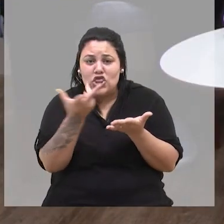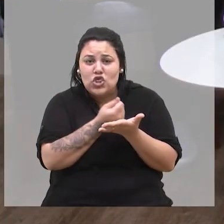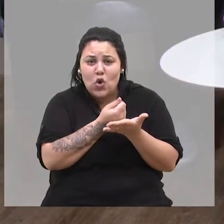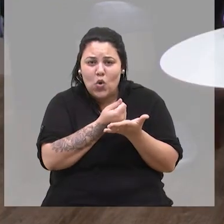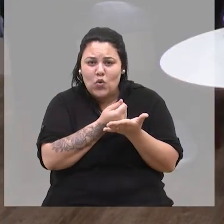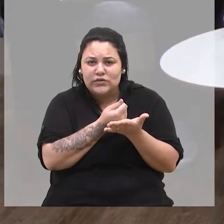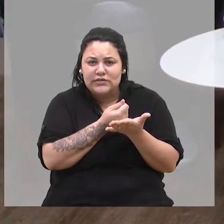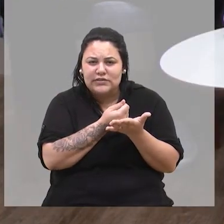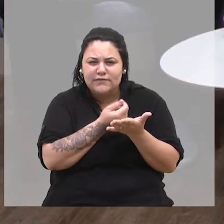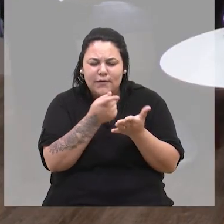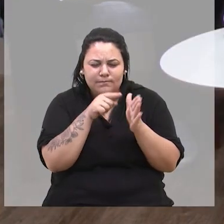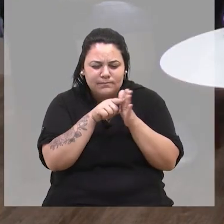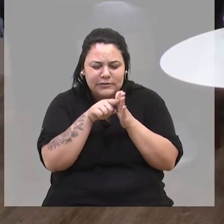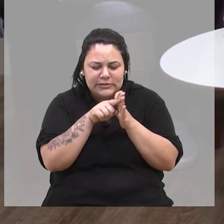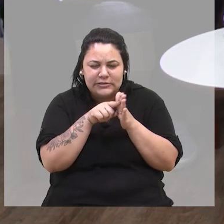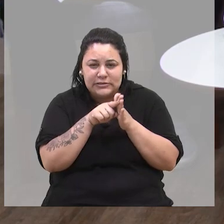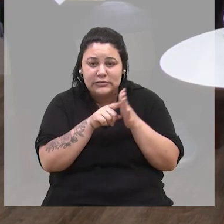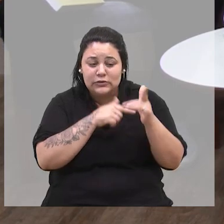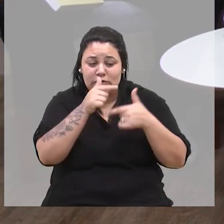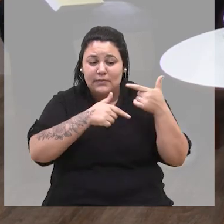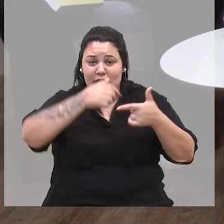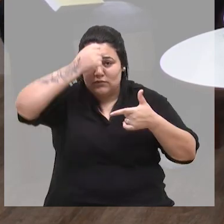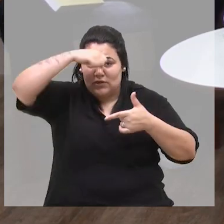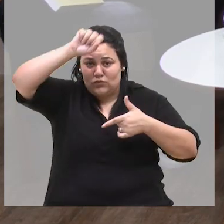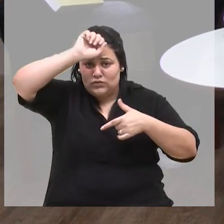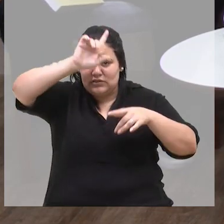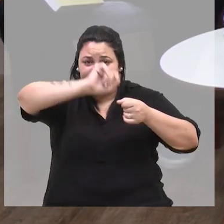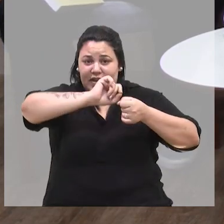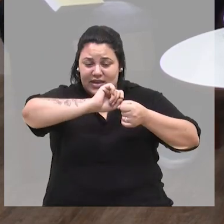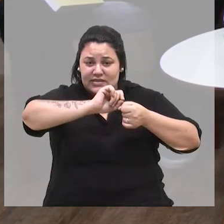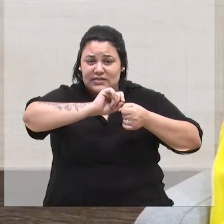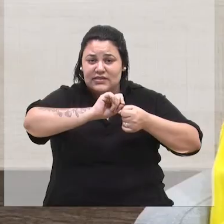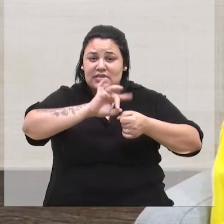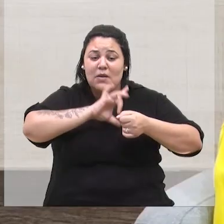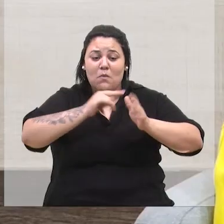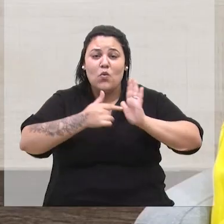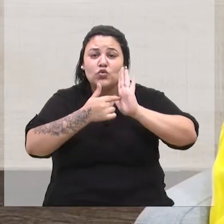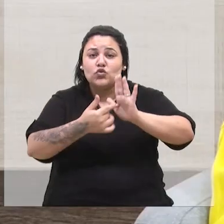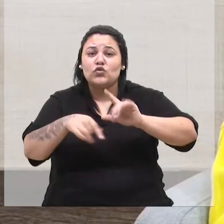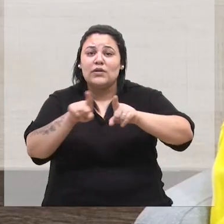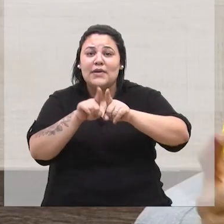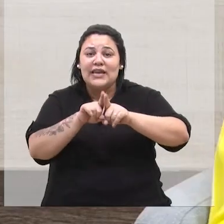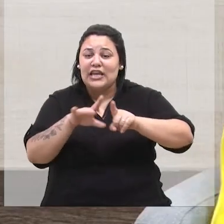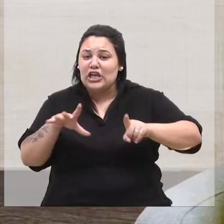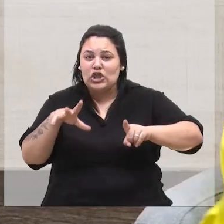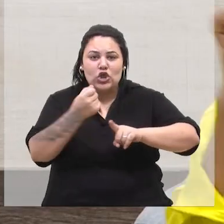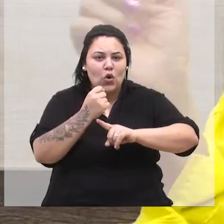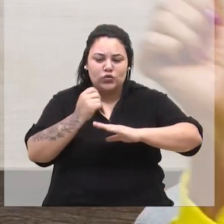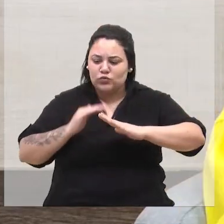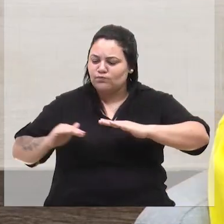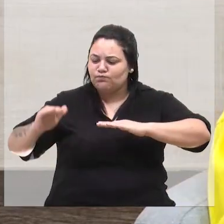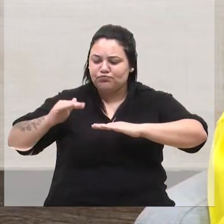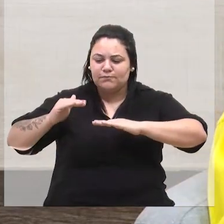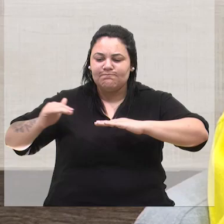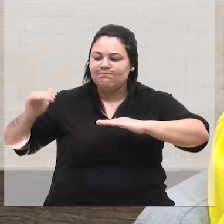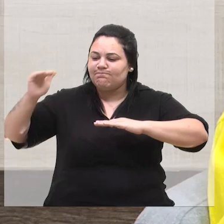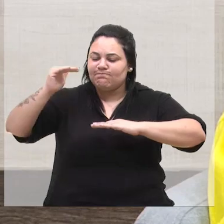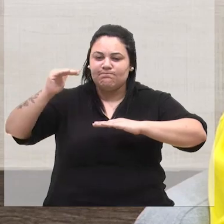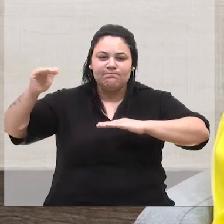o trabalho que o Observatório do Trabalho da Universidade de Caxias fez, onde ele mostrou que em todos os